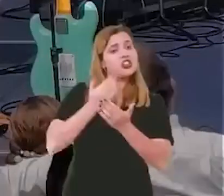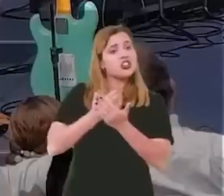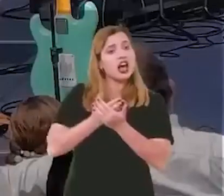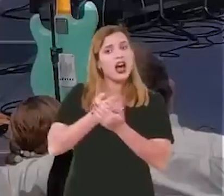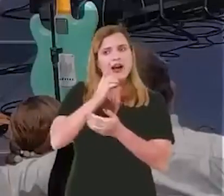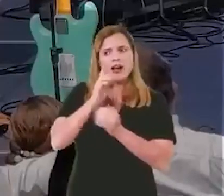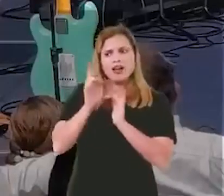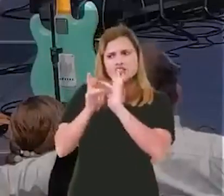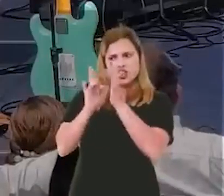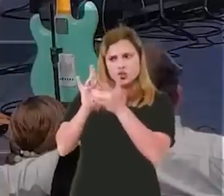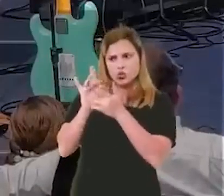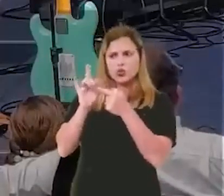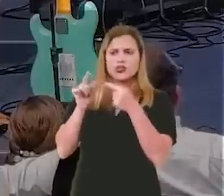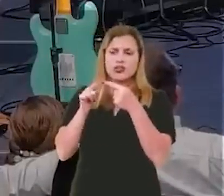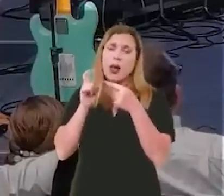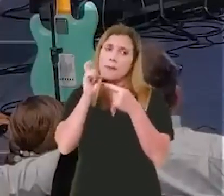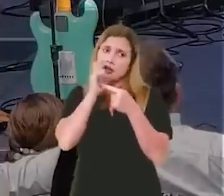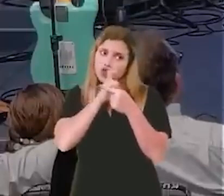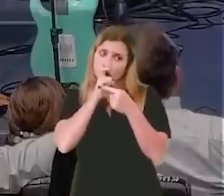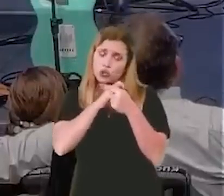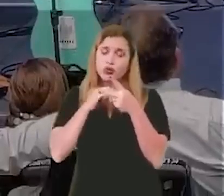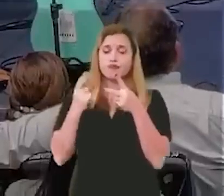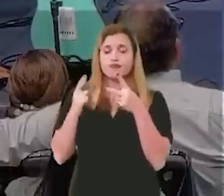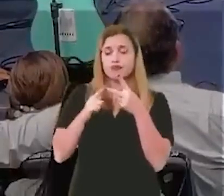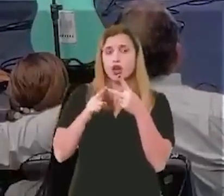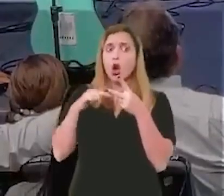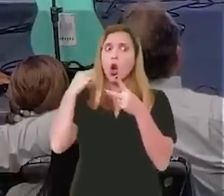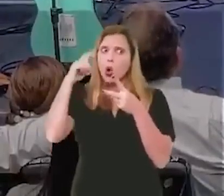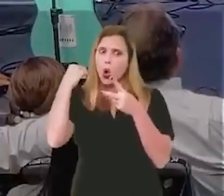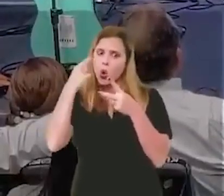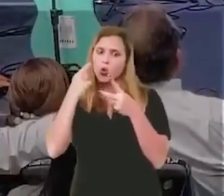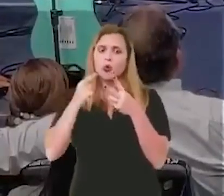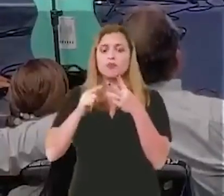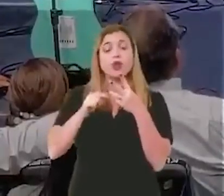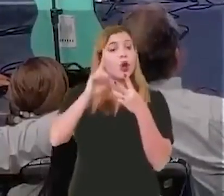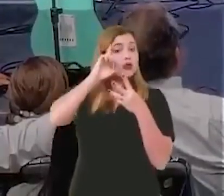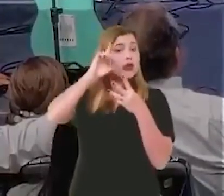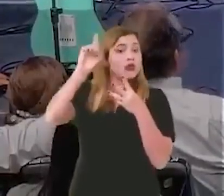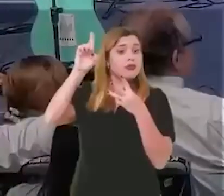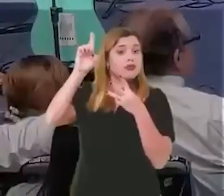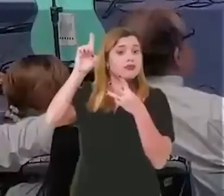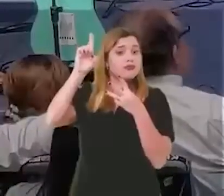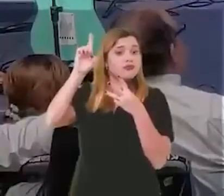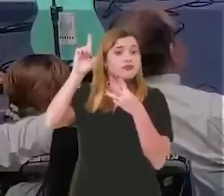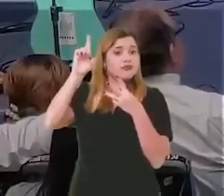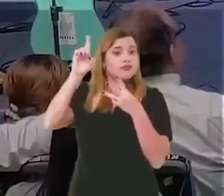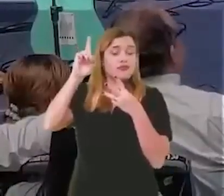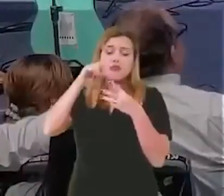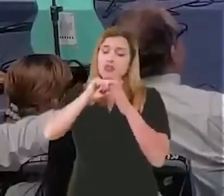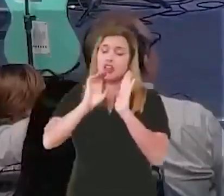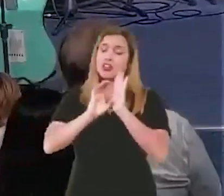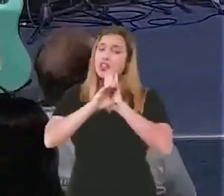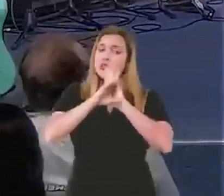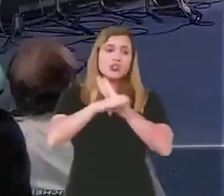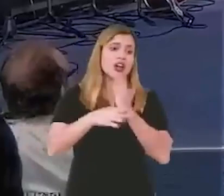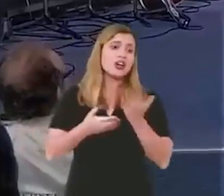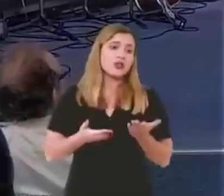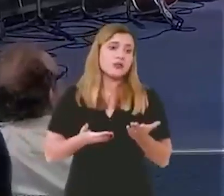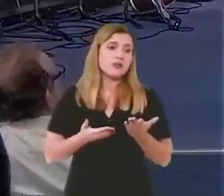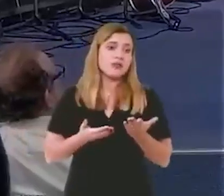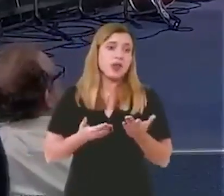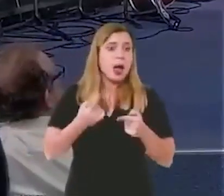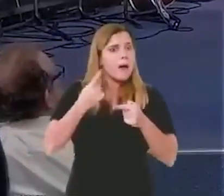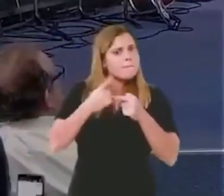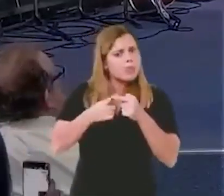Se ele não é que ele disse ser, é um mentiroso. Se ele não é quem ele pensou ser, ele é um louco. Mas se ele é